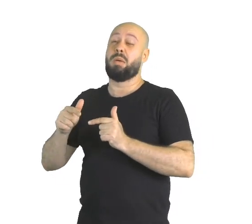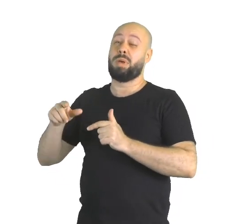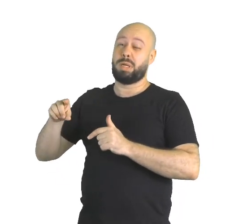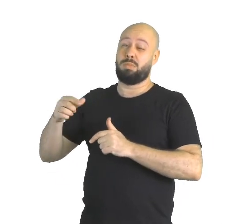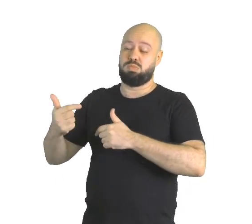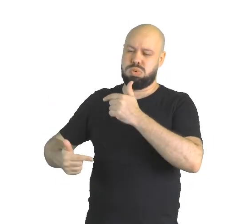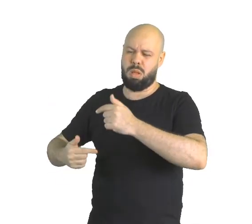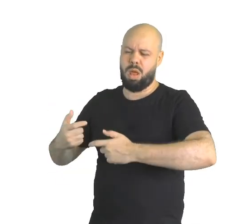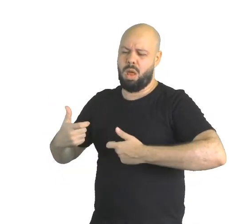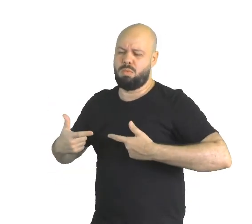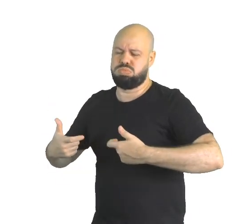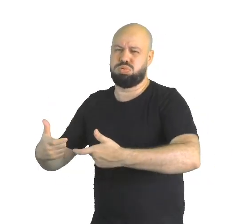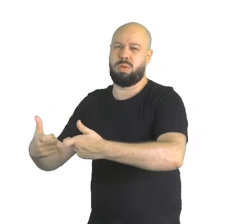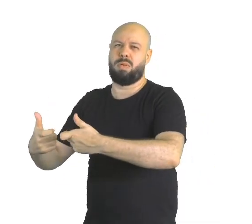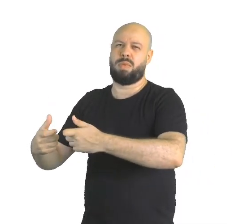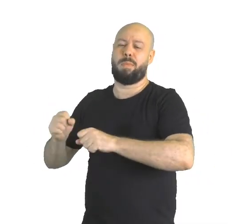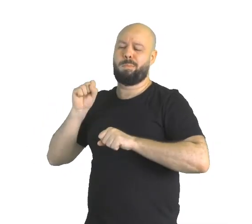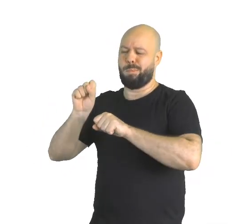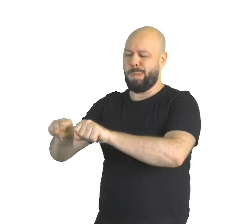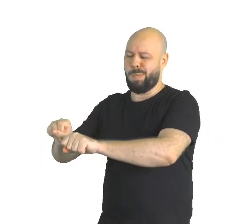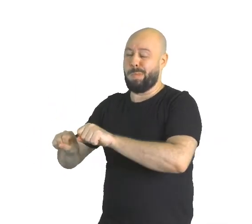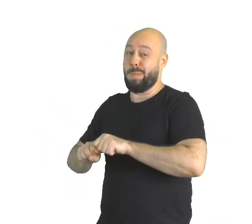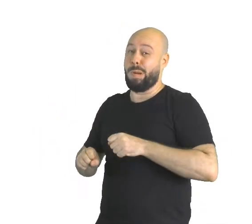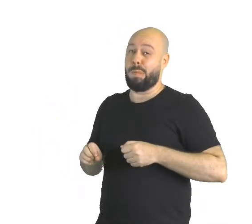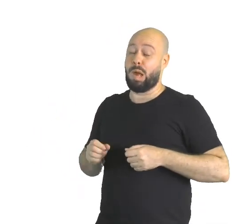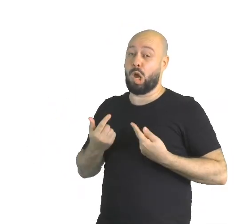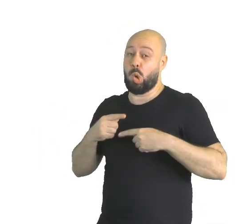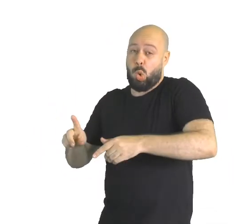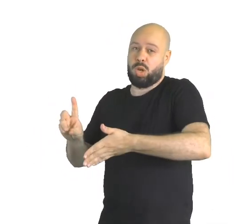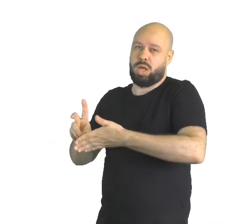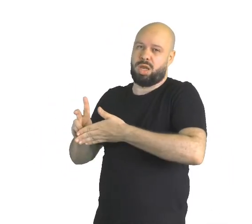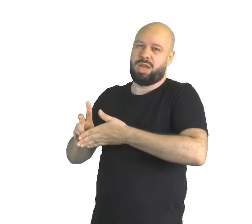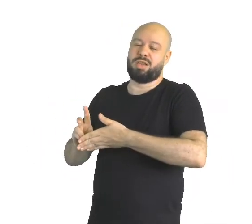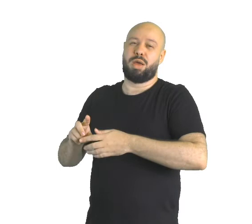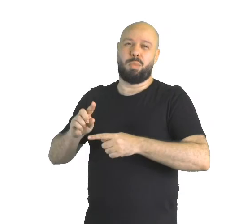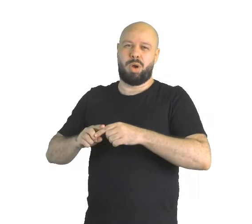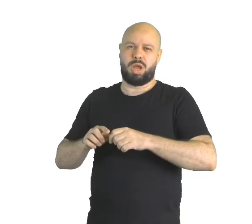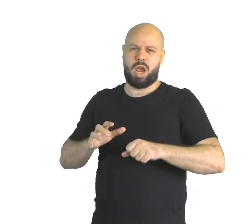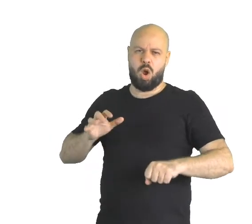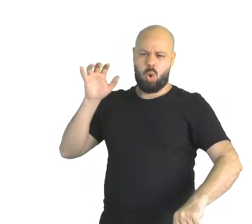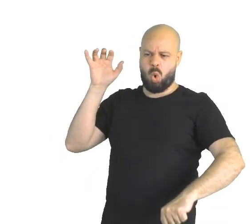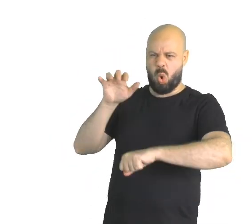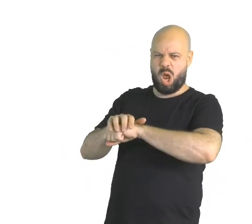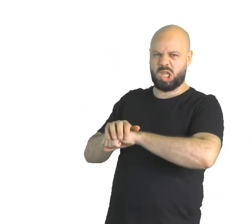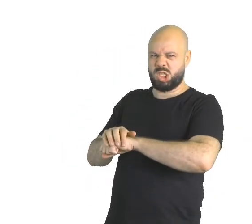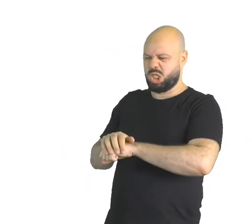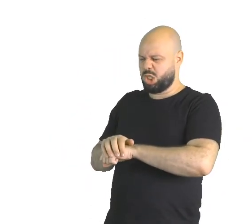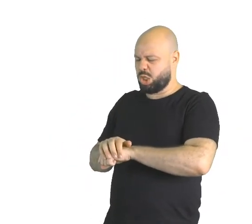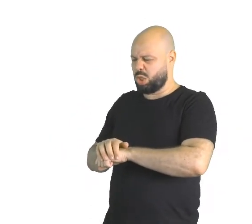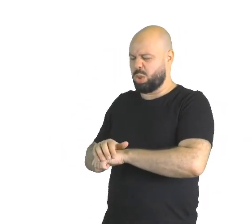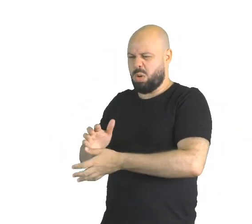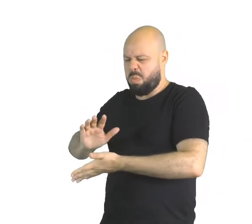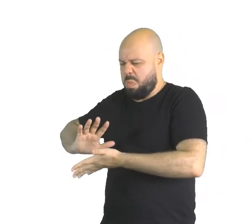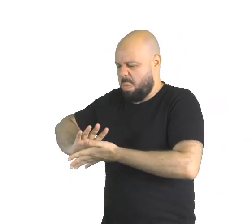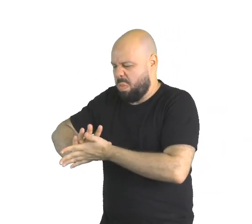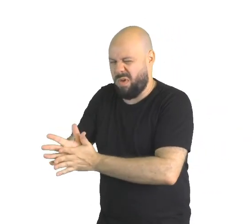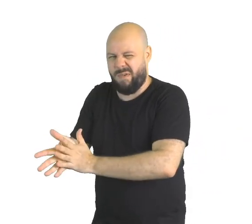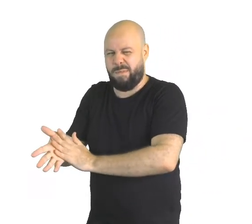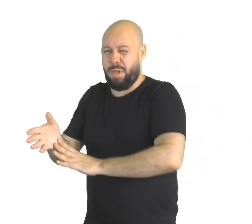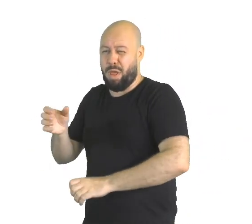guerras, etnocídio, em que o colonizador pratica o desmanche da cultura